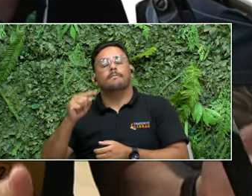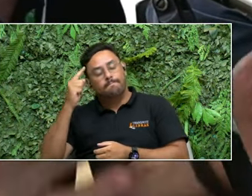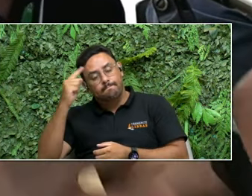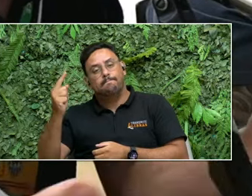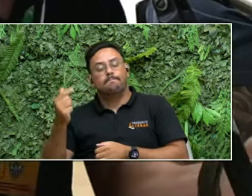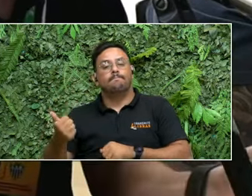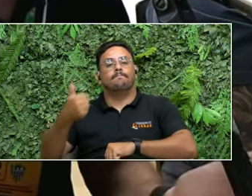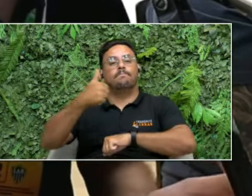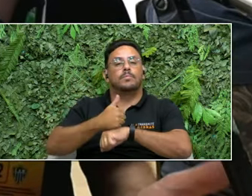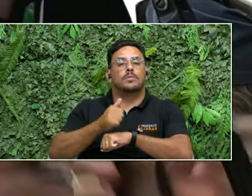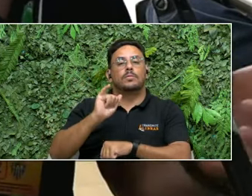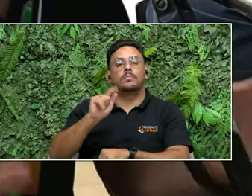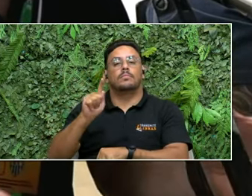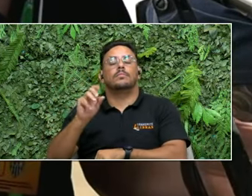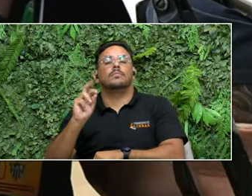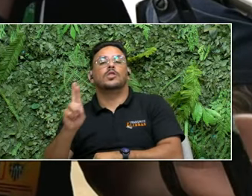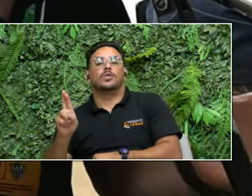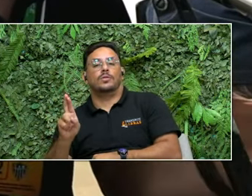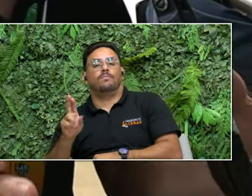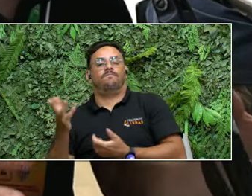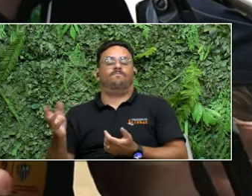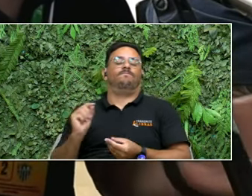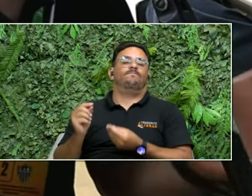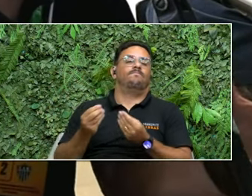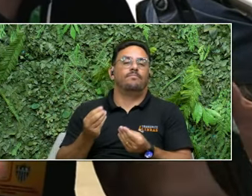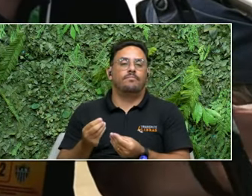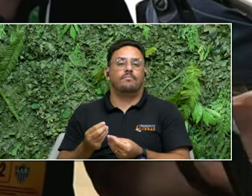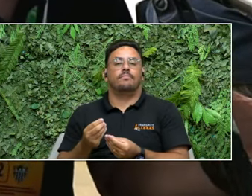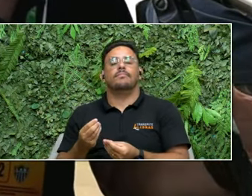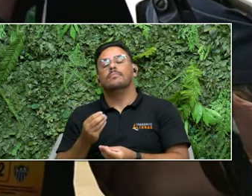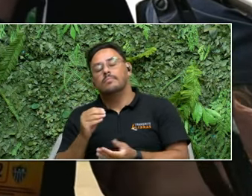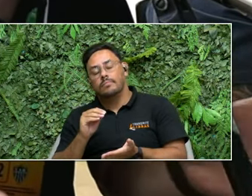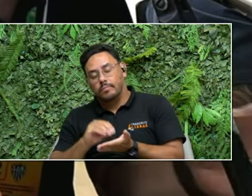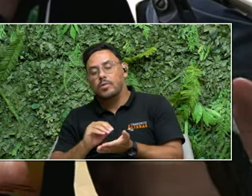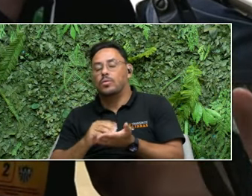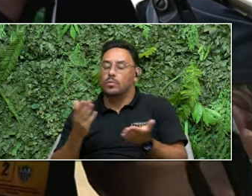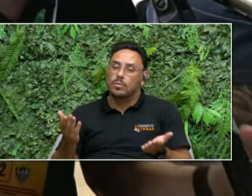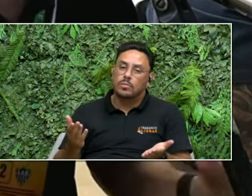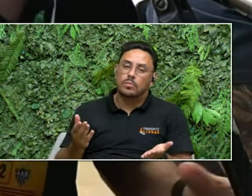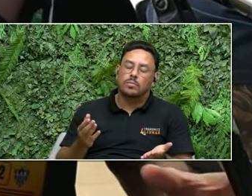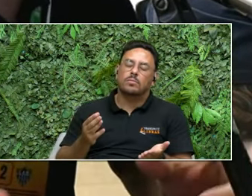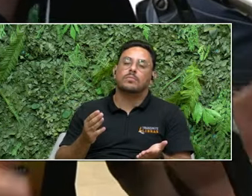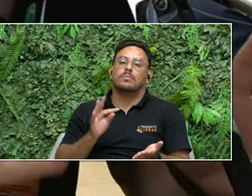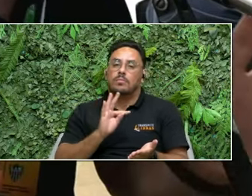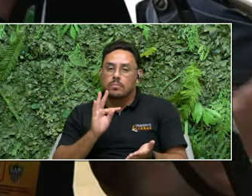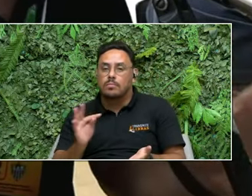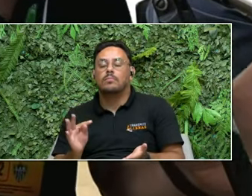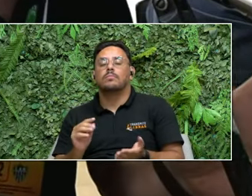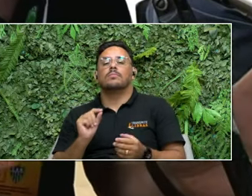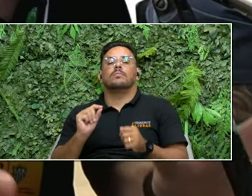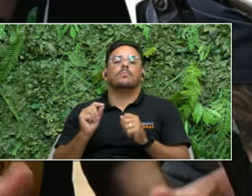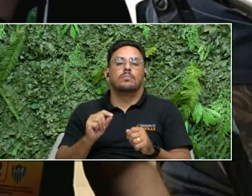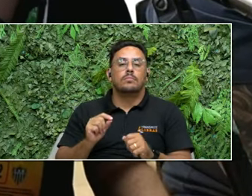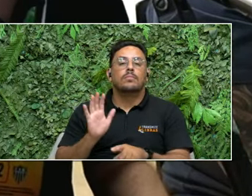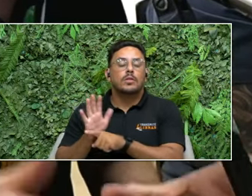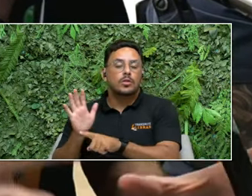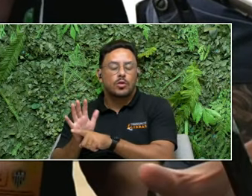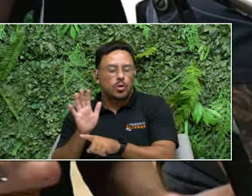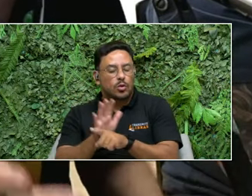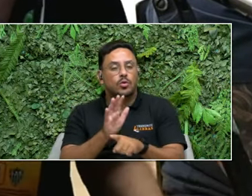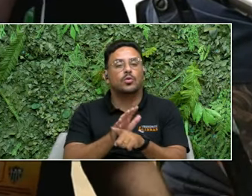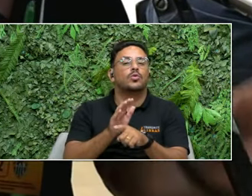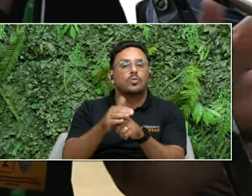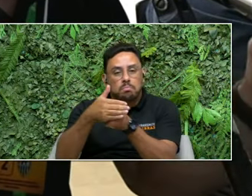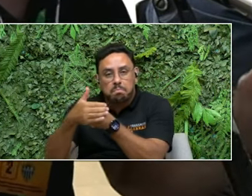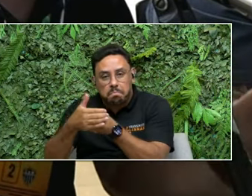substituir o Igor Gomes que se deixa desejar na parte técnica foi um motorzinho e ajudou muito na marcação roubou